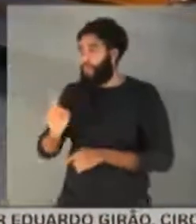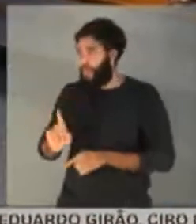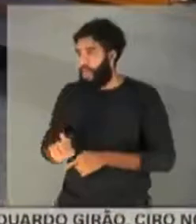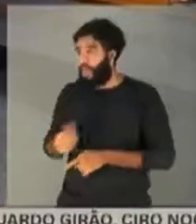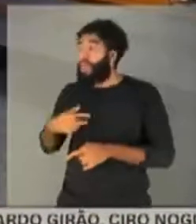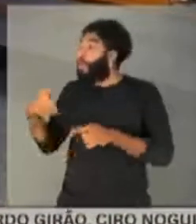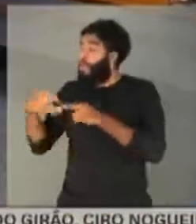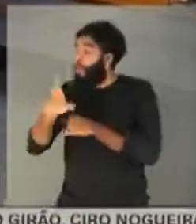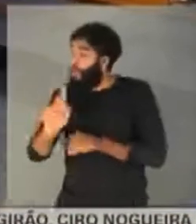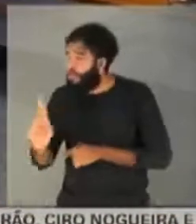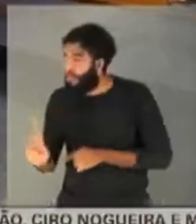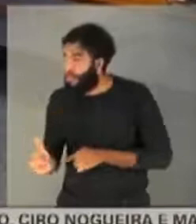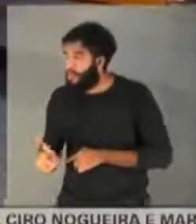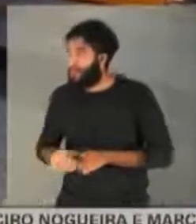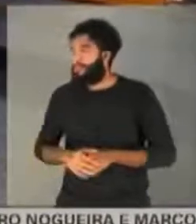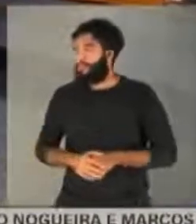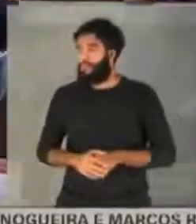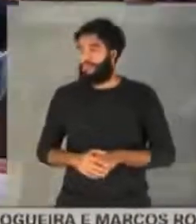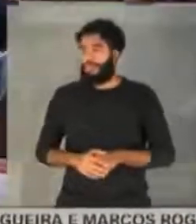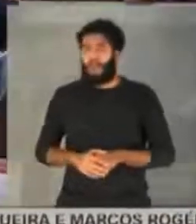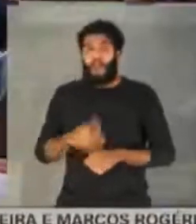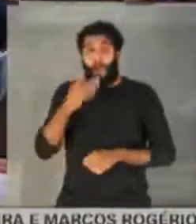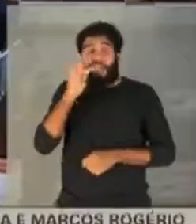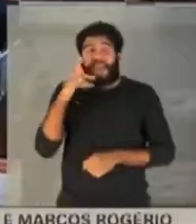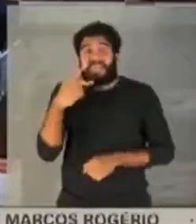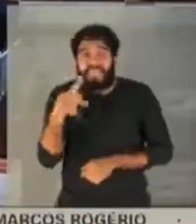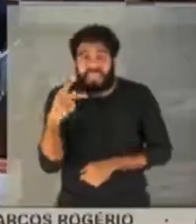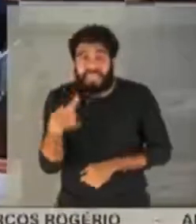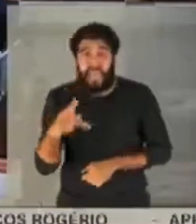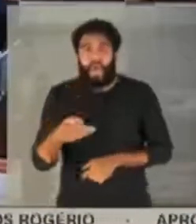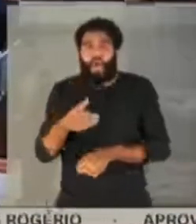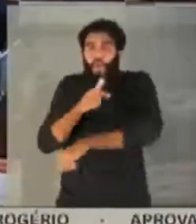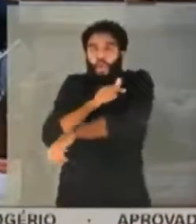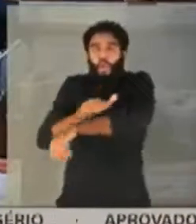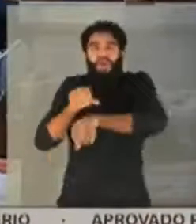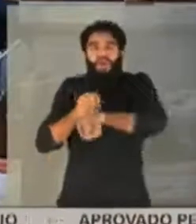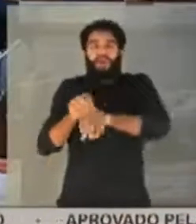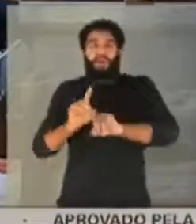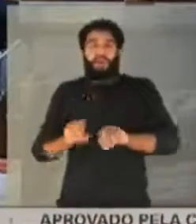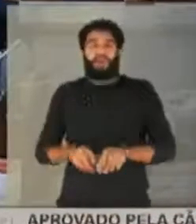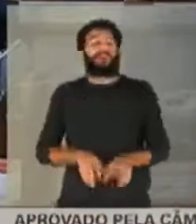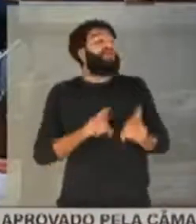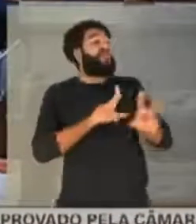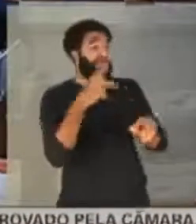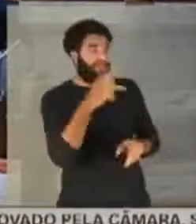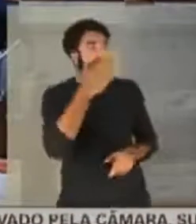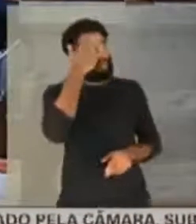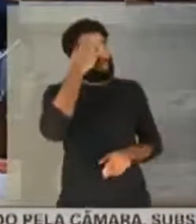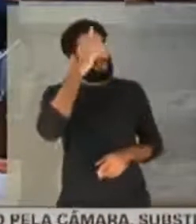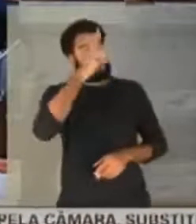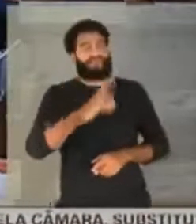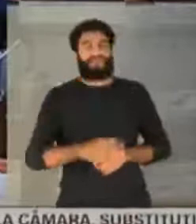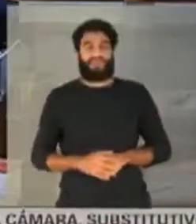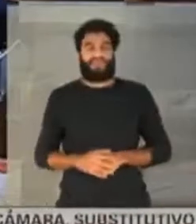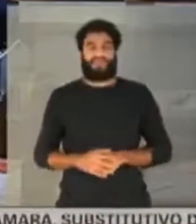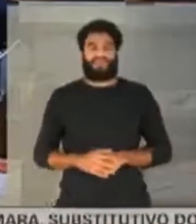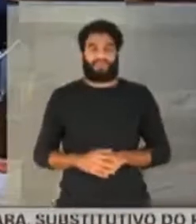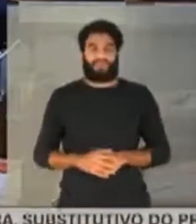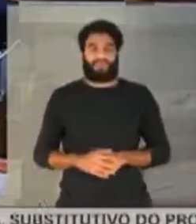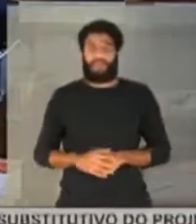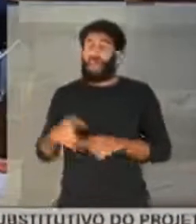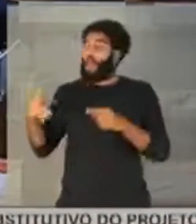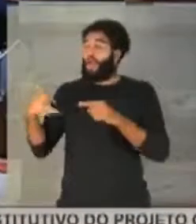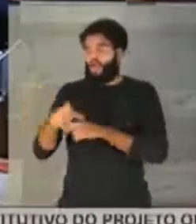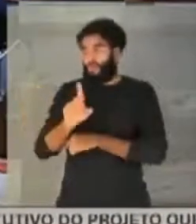não me interrompa. Estou pedindo isso para o senhor, mais nada. Seu pai parece que não lhe deu educação. Não me interrompa. Diferente da sua, graças a Deus. Não me interrompa, por